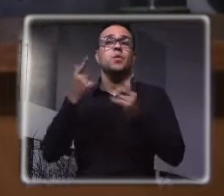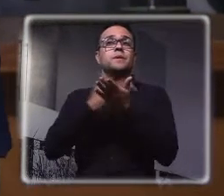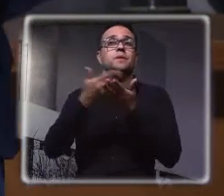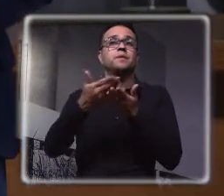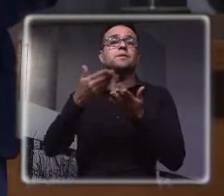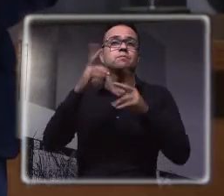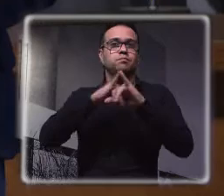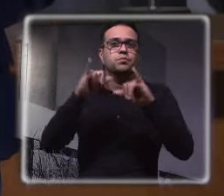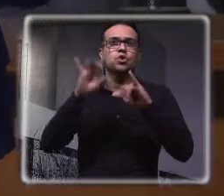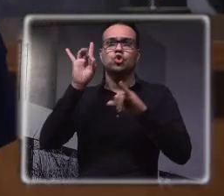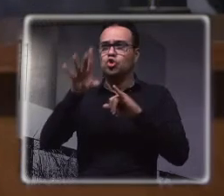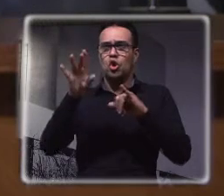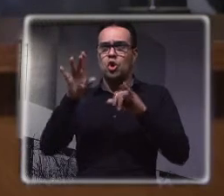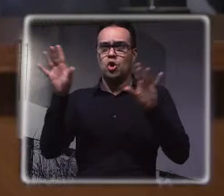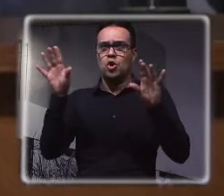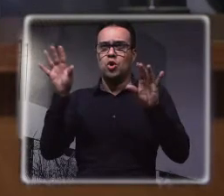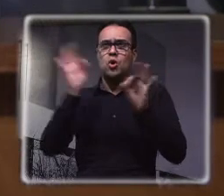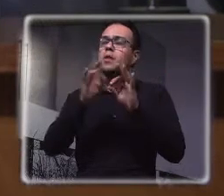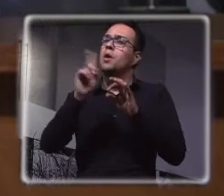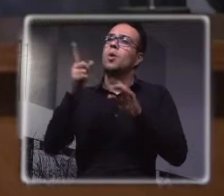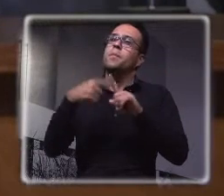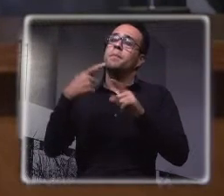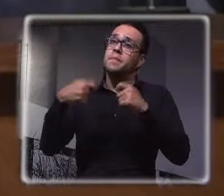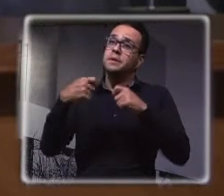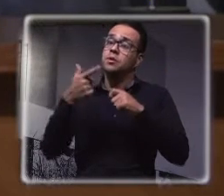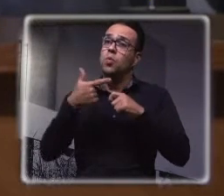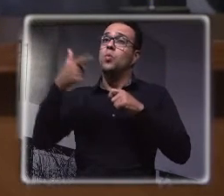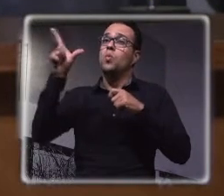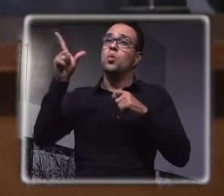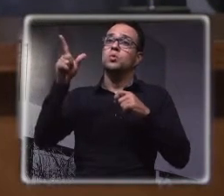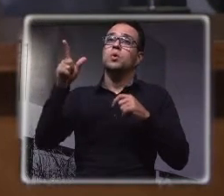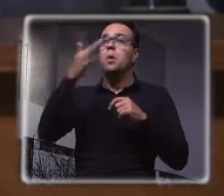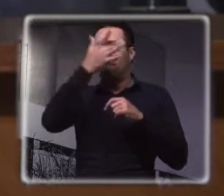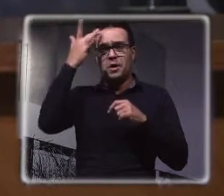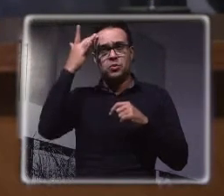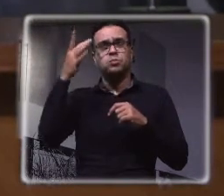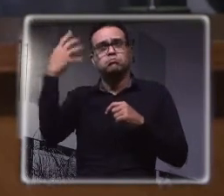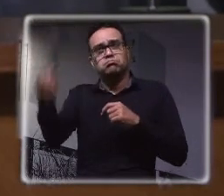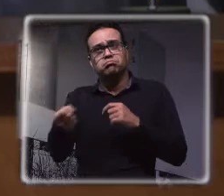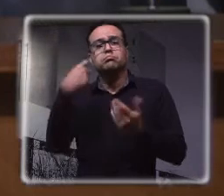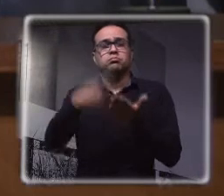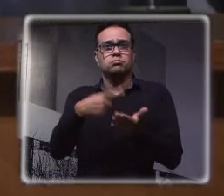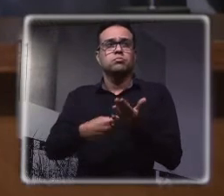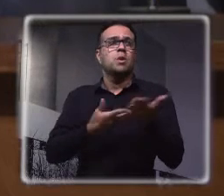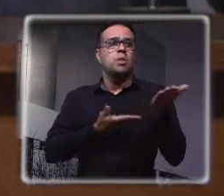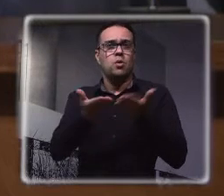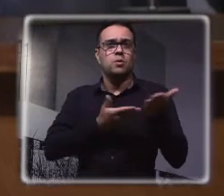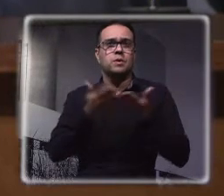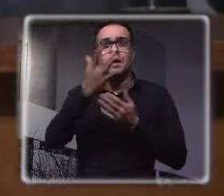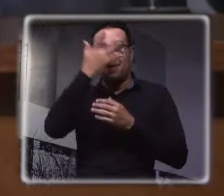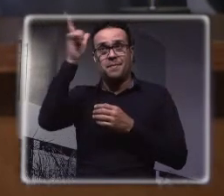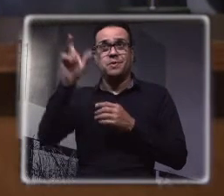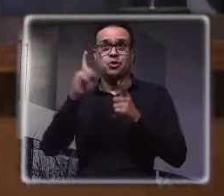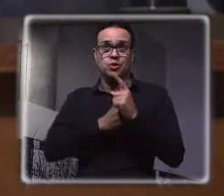por si só não é suficiente, porque eu preciso que, do outro lado, haja alguém disposto a negociar. Né? É preciso que o credor também